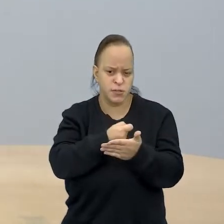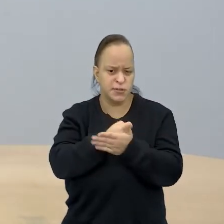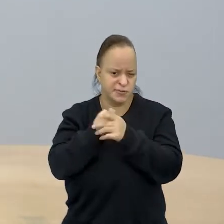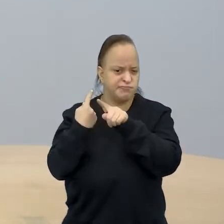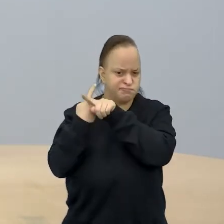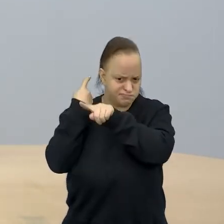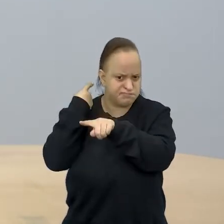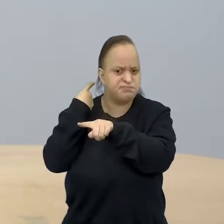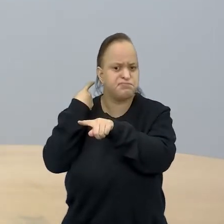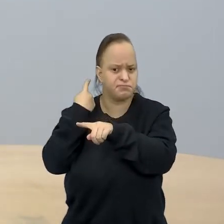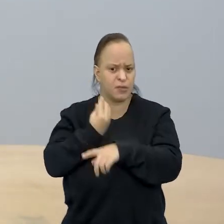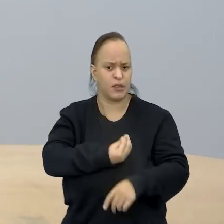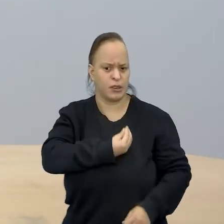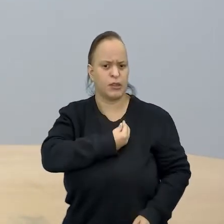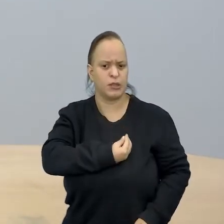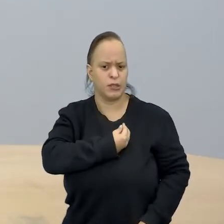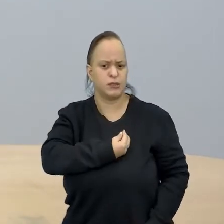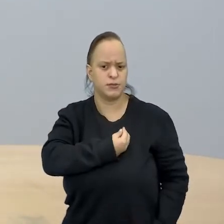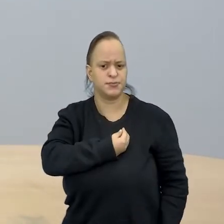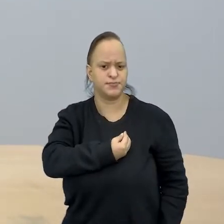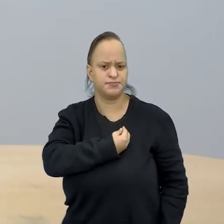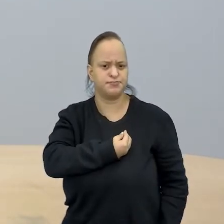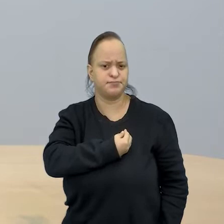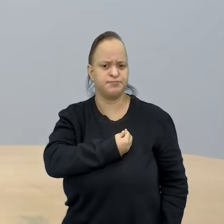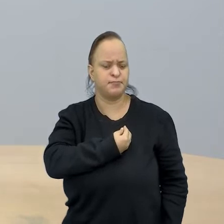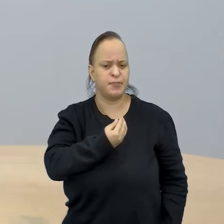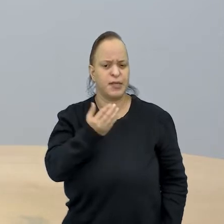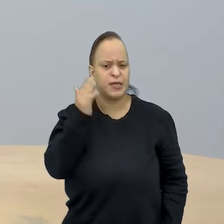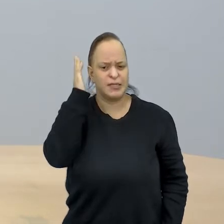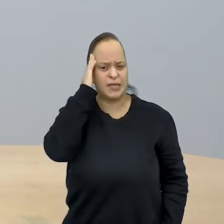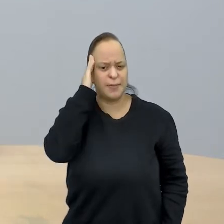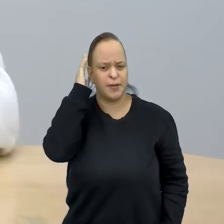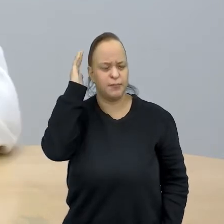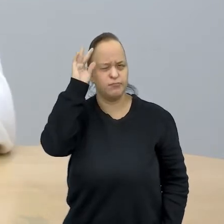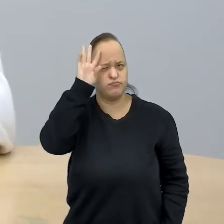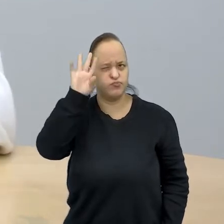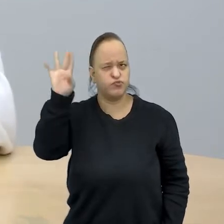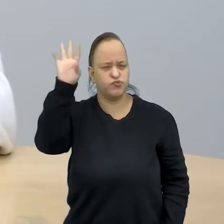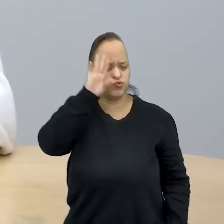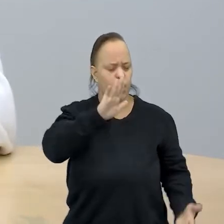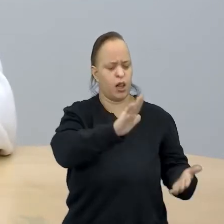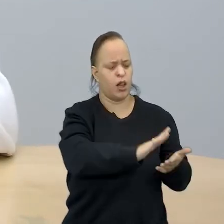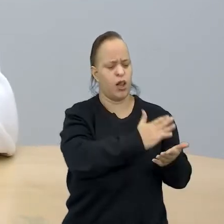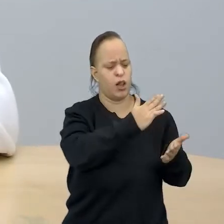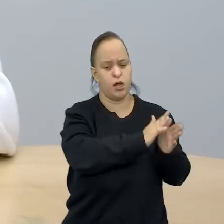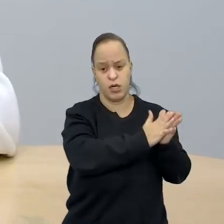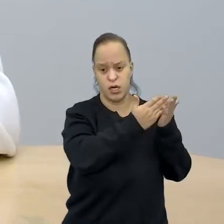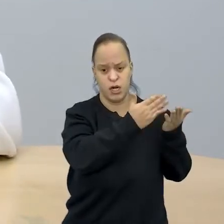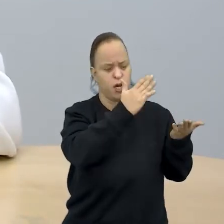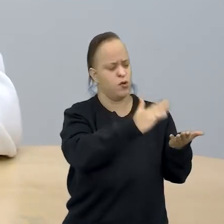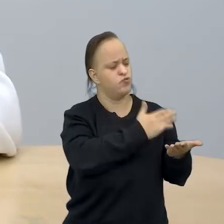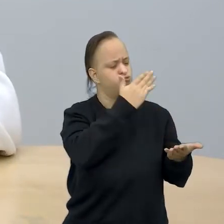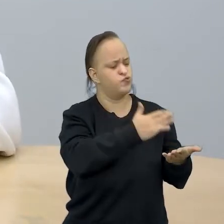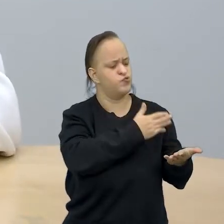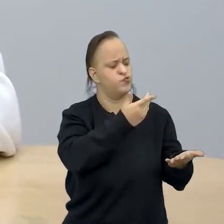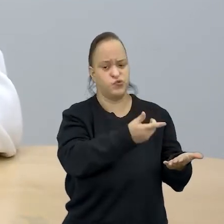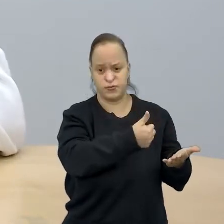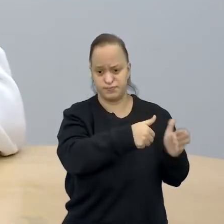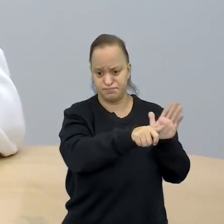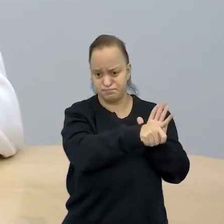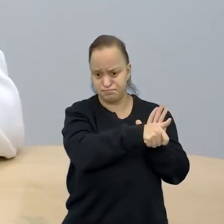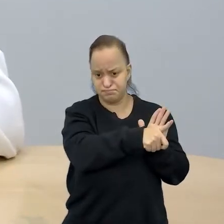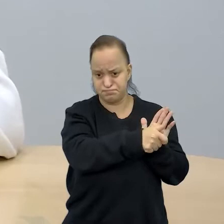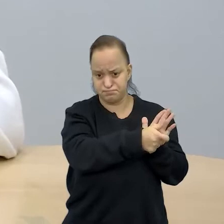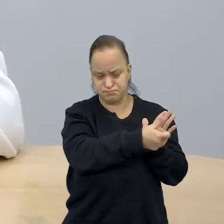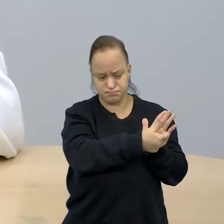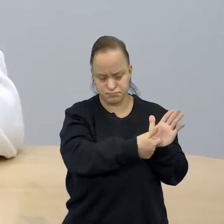ali, né, num catálogo, se a gente fosse buscar num catálogo, né, de punições possíveis para crimes, por